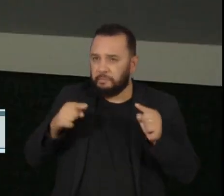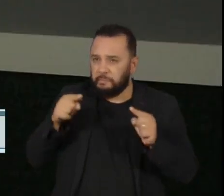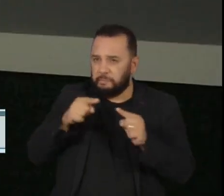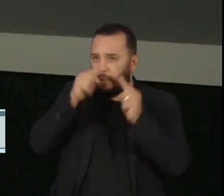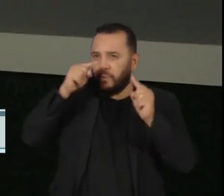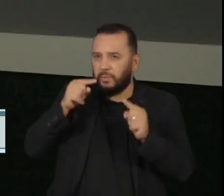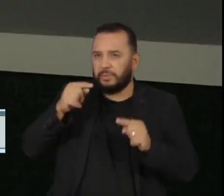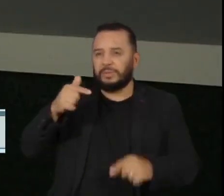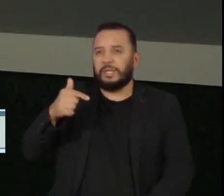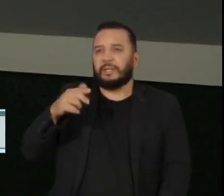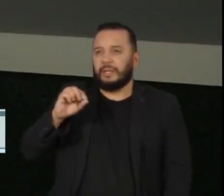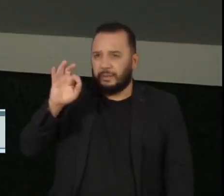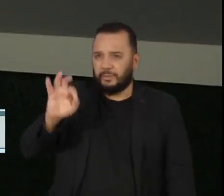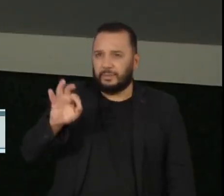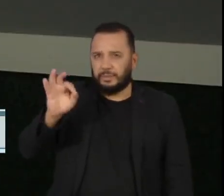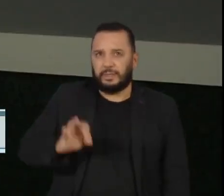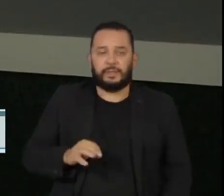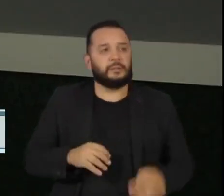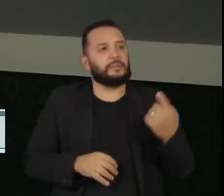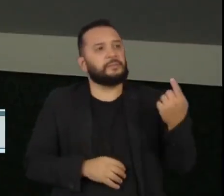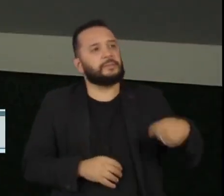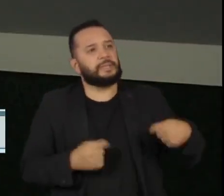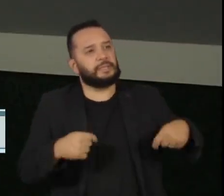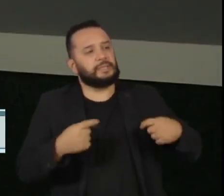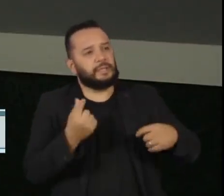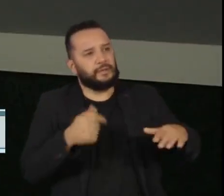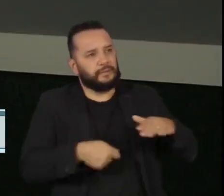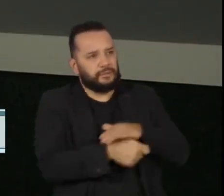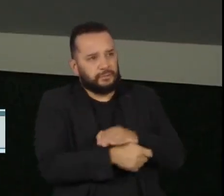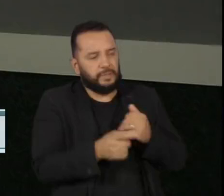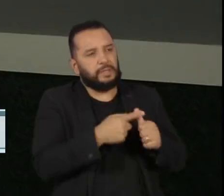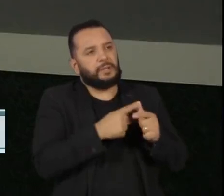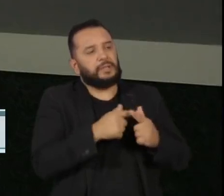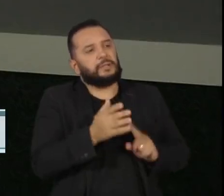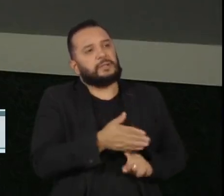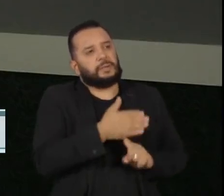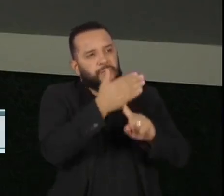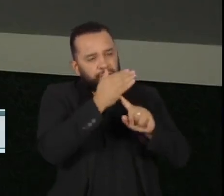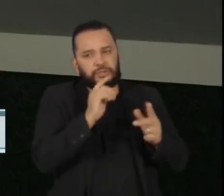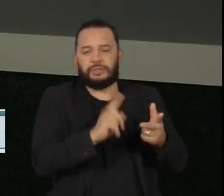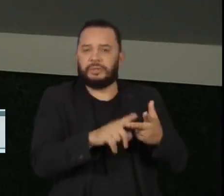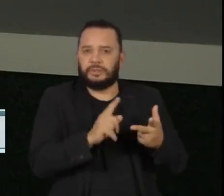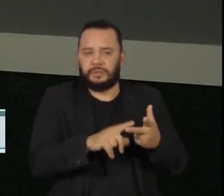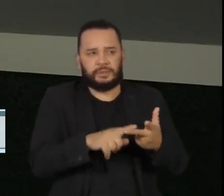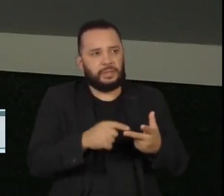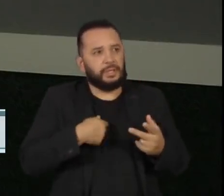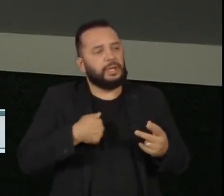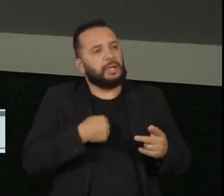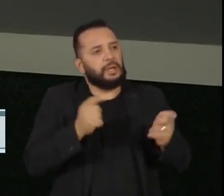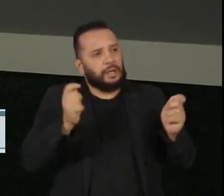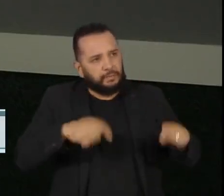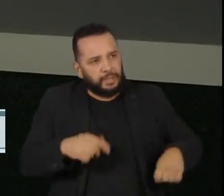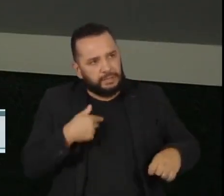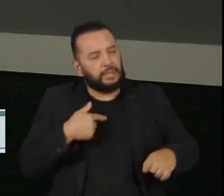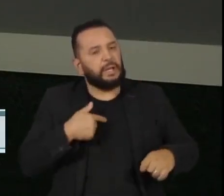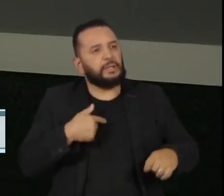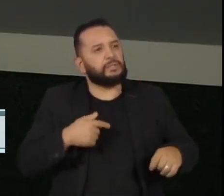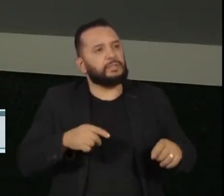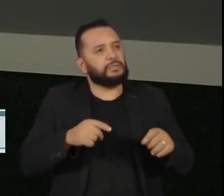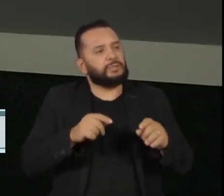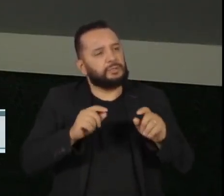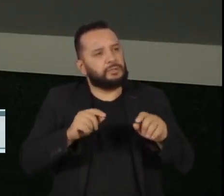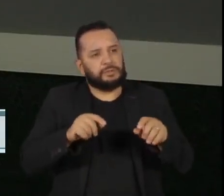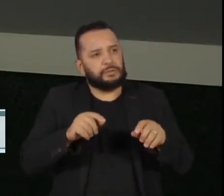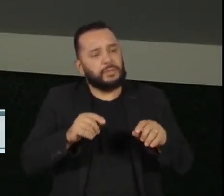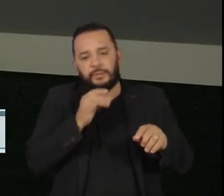isso demanda investimento, demanda tecnologia, demanda, por exemplo, capacidade de processamento, computadores, né,